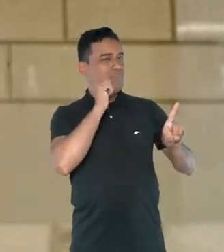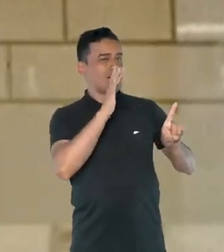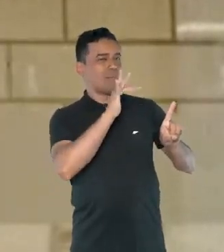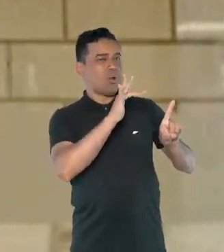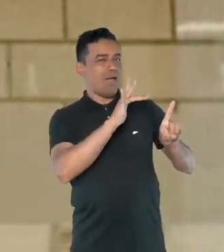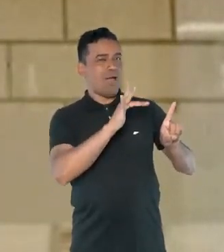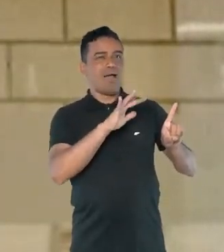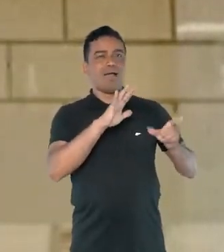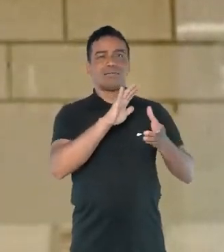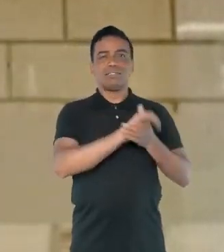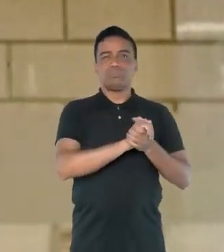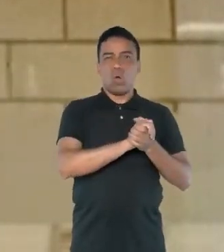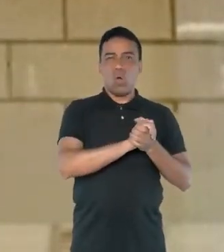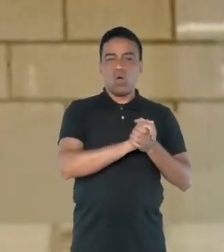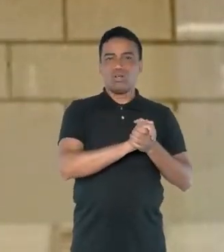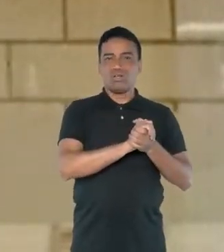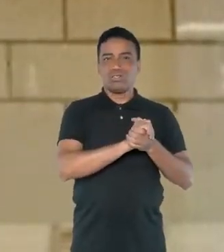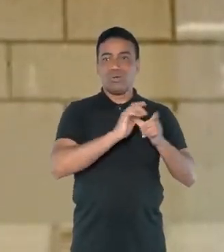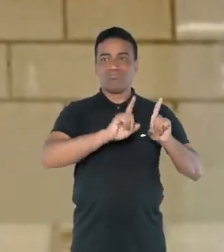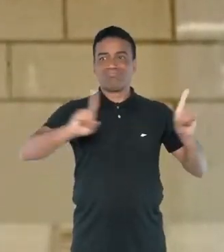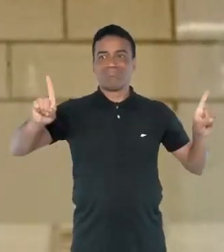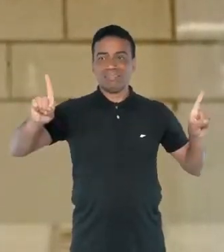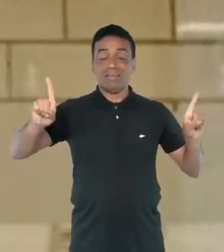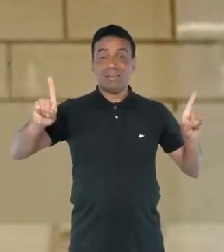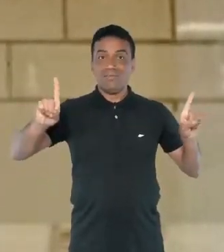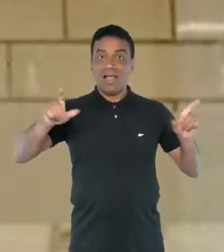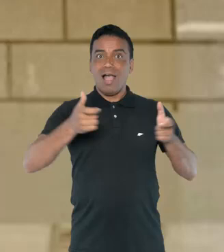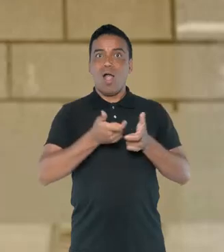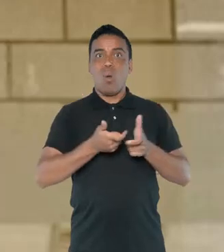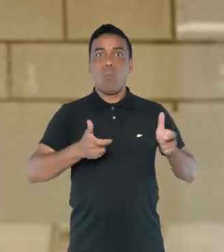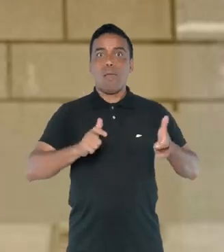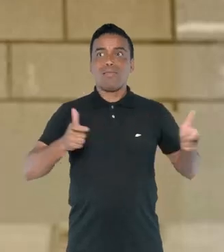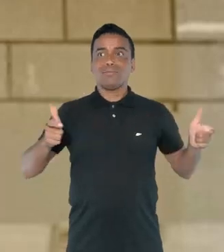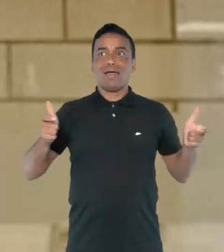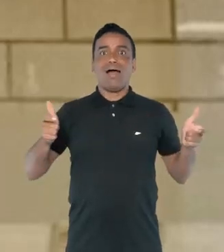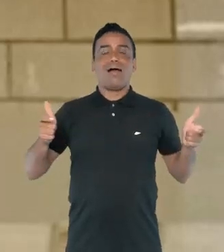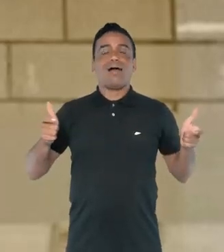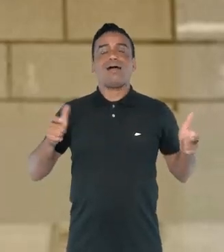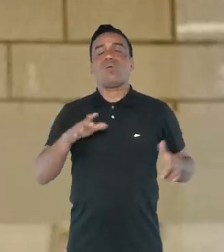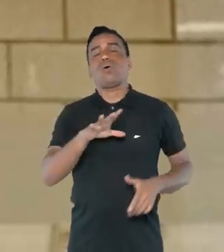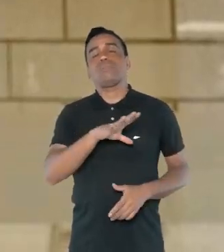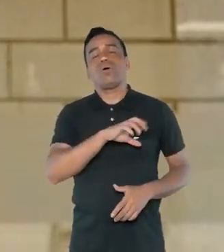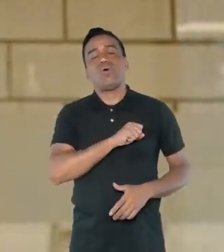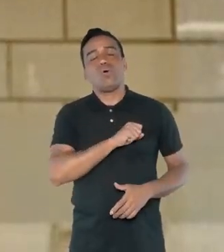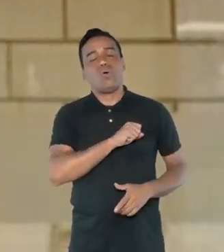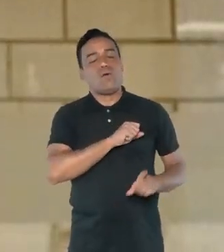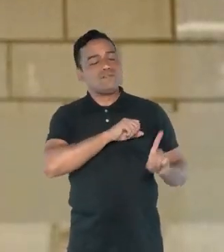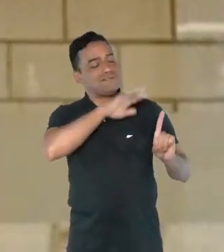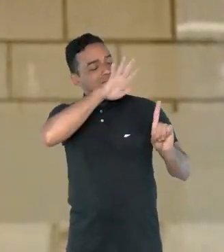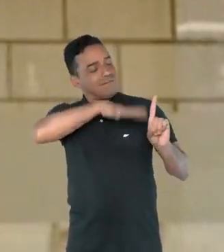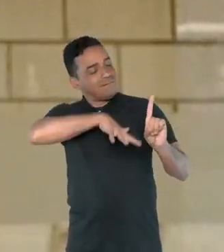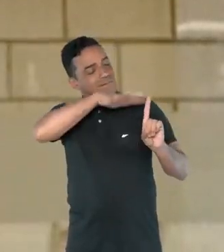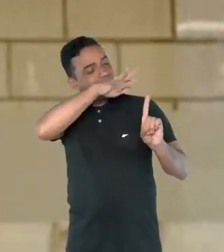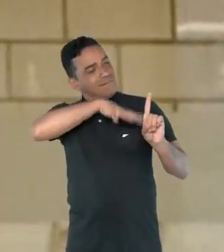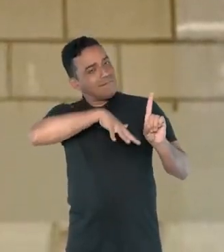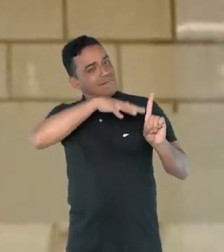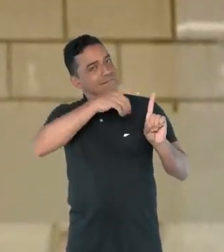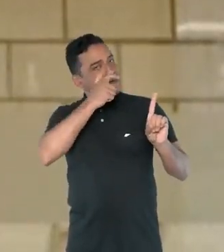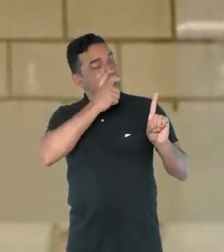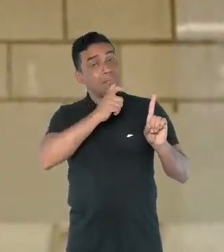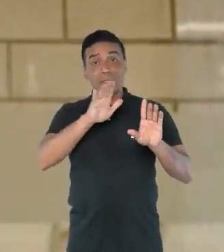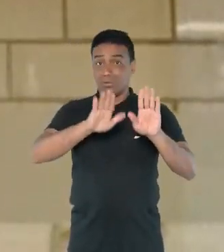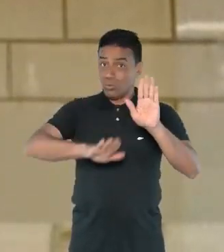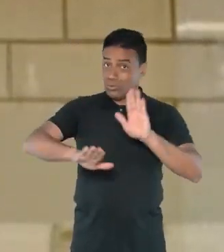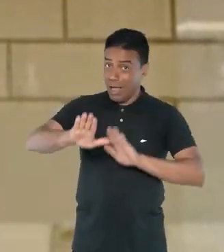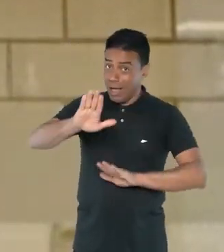namorada, a minha esposa, isso vai aumentar o amor que eu tenho por ela. Entretanto, cuidado,